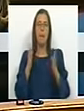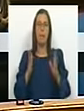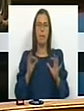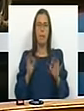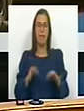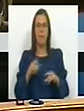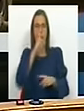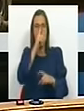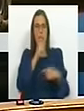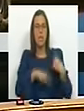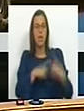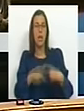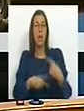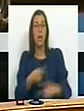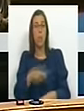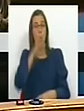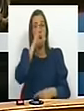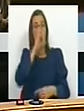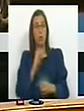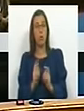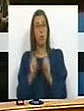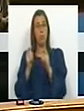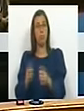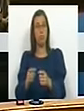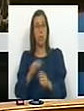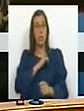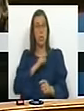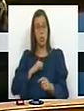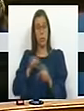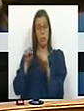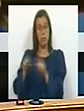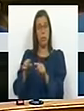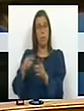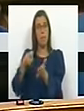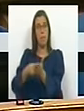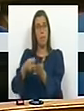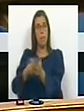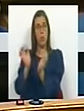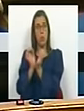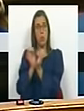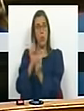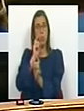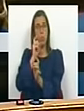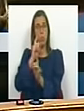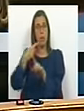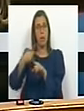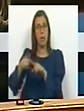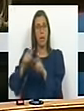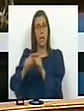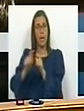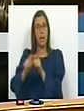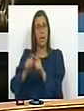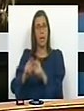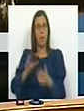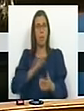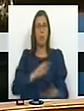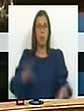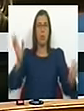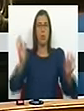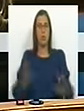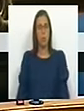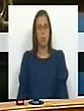pôr fim a este ciclo, em que o Estado legou nos senhorios o custo social da proteção das rendas. Meus